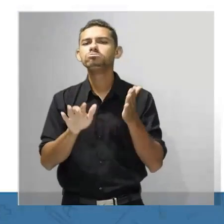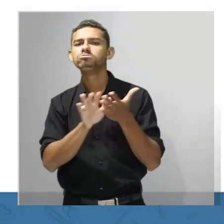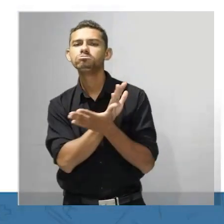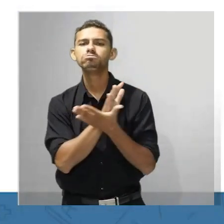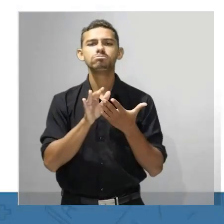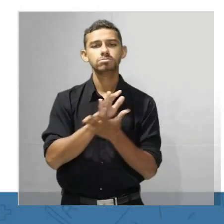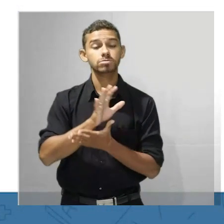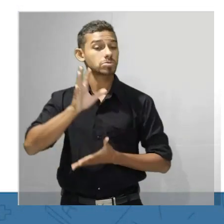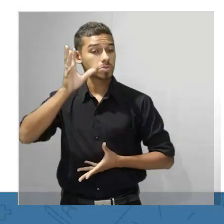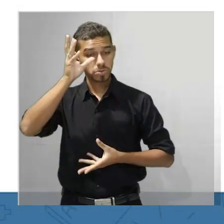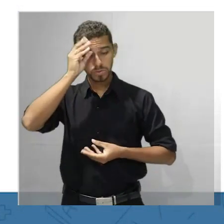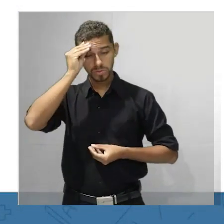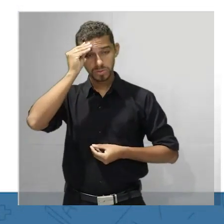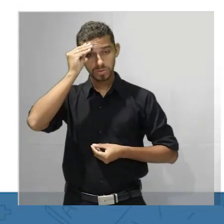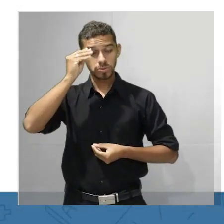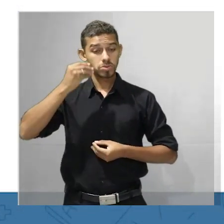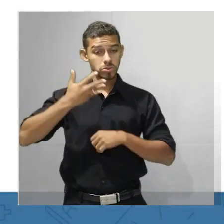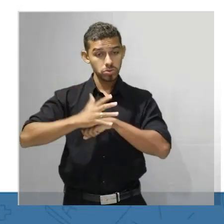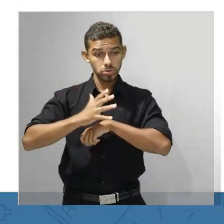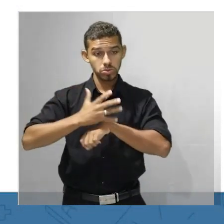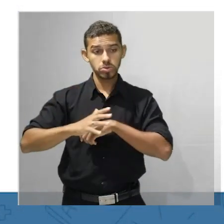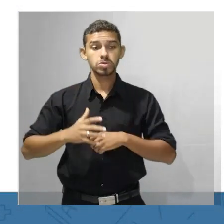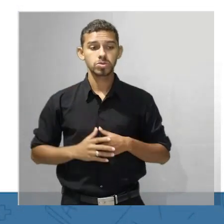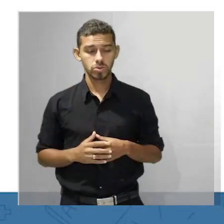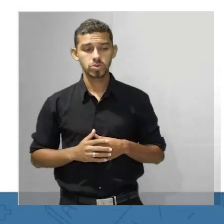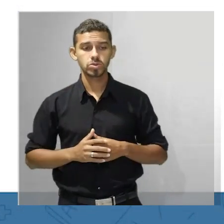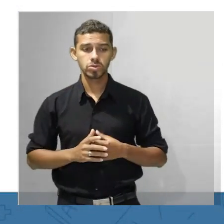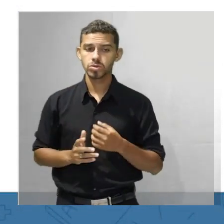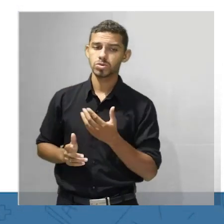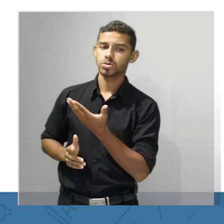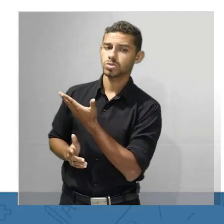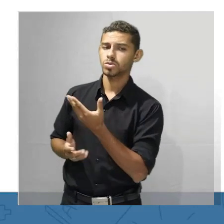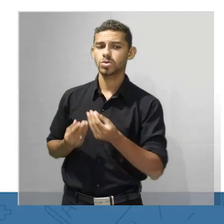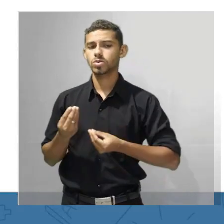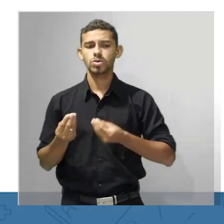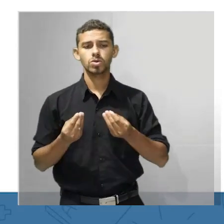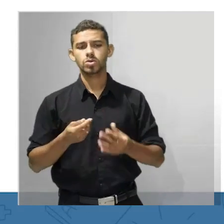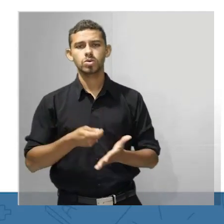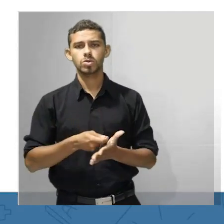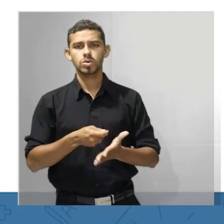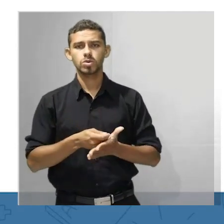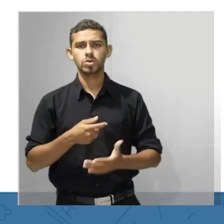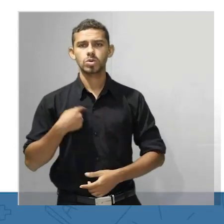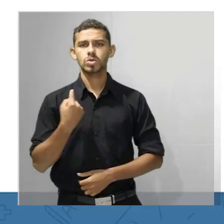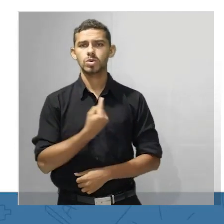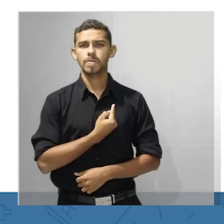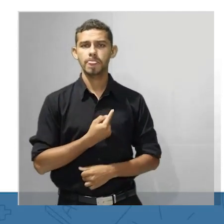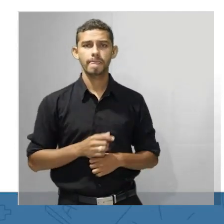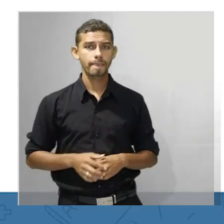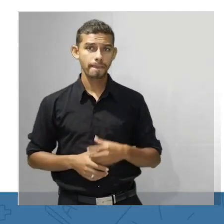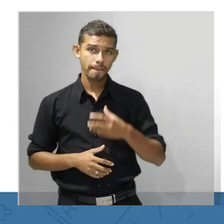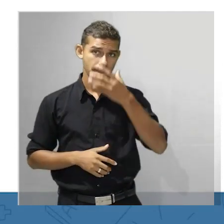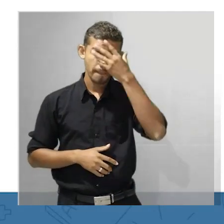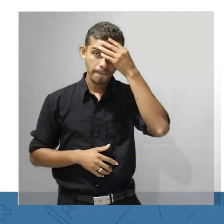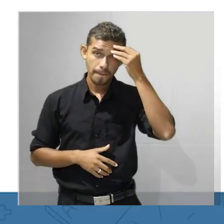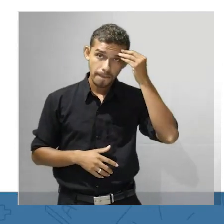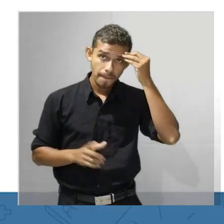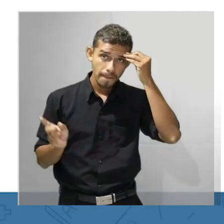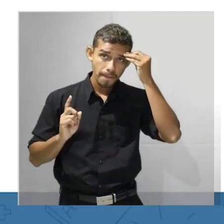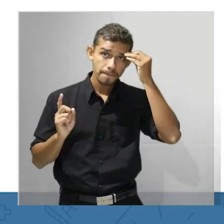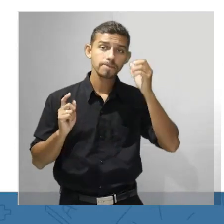nosso conhecimento em prática né vamos ver como é que isso vai ser cobrado para a gente turma não esqueçam de sempre